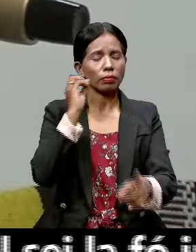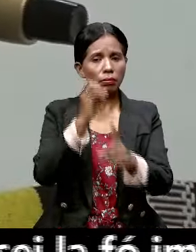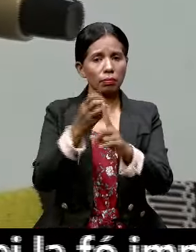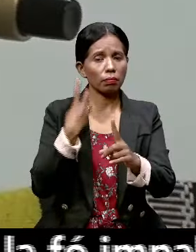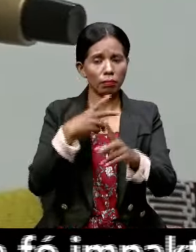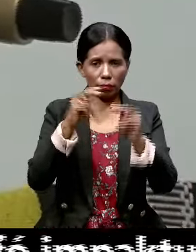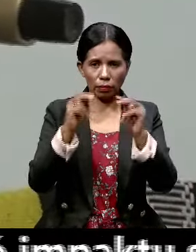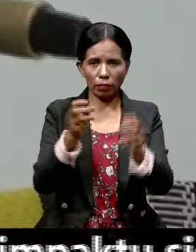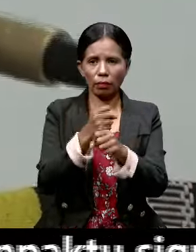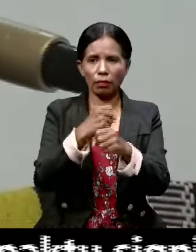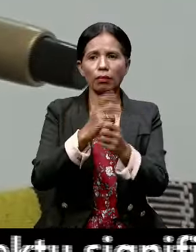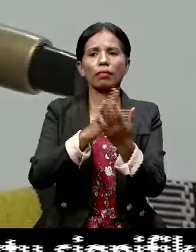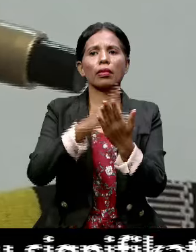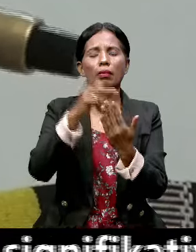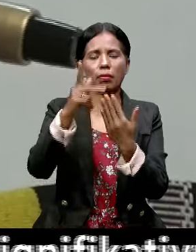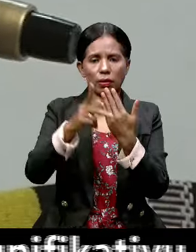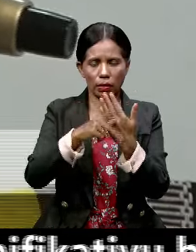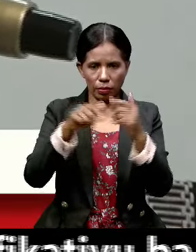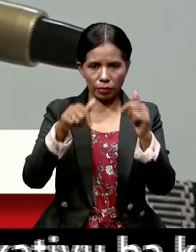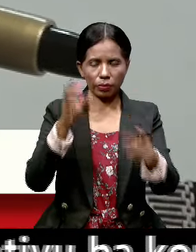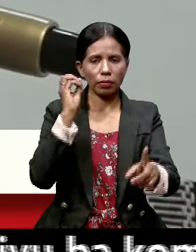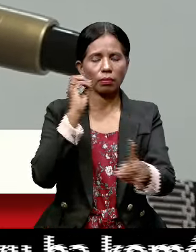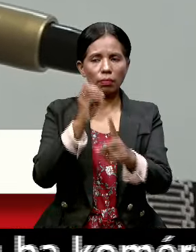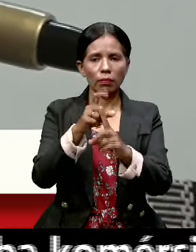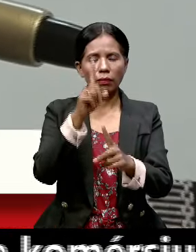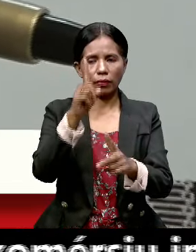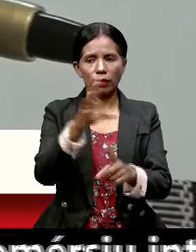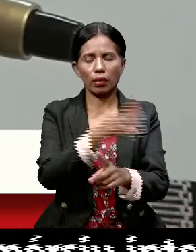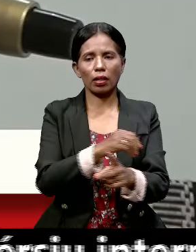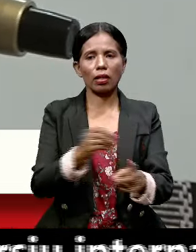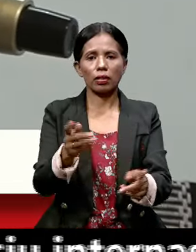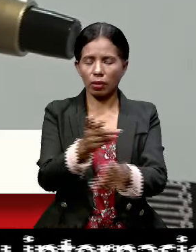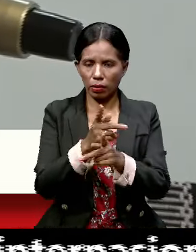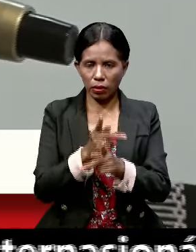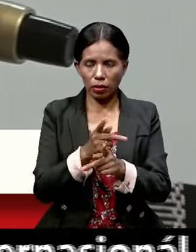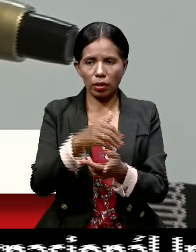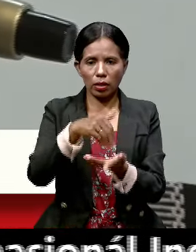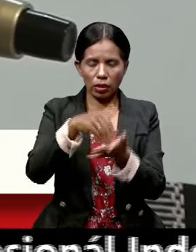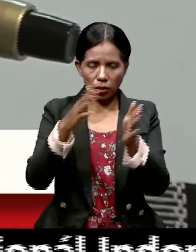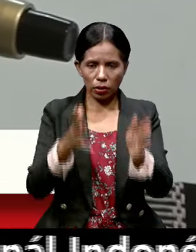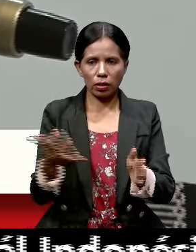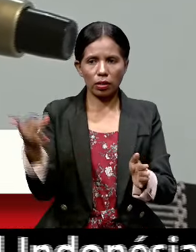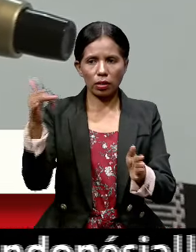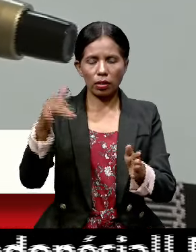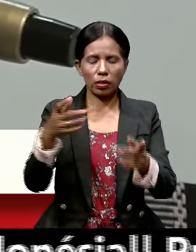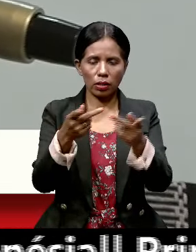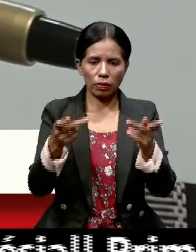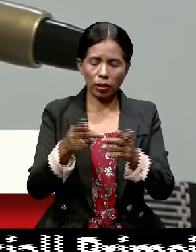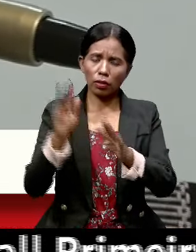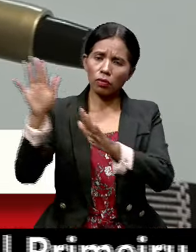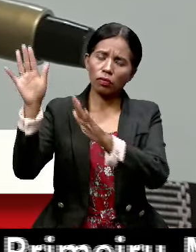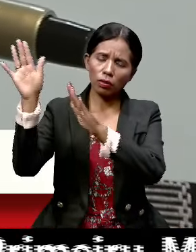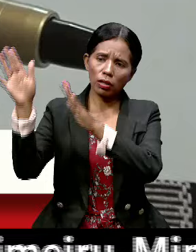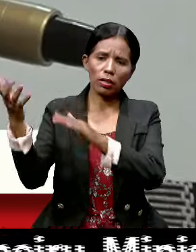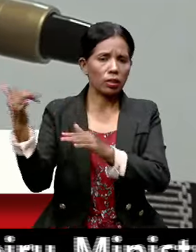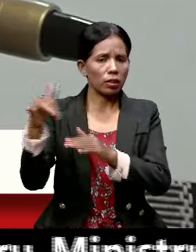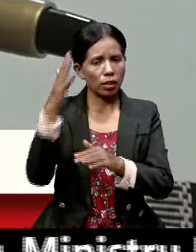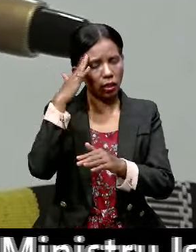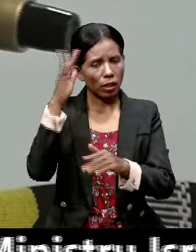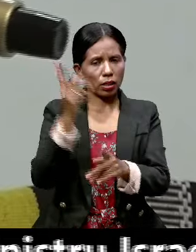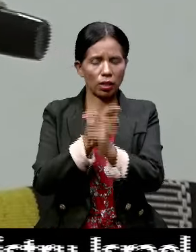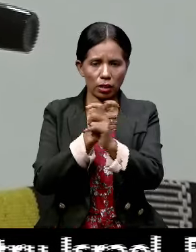precisa hala programa EMULI. Objetivo ida maca a tua segura cata estudante Sira e a área rural, Sira e a